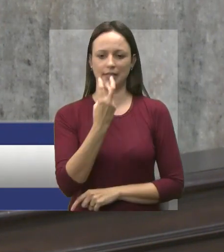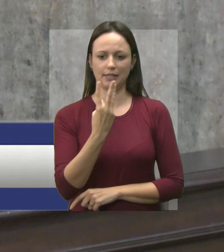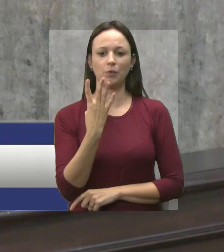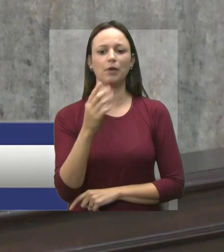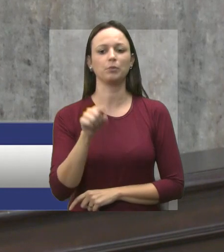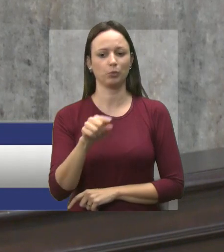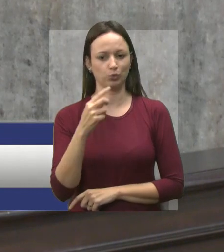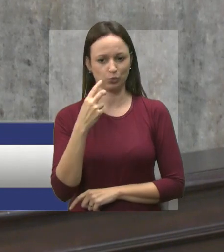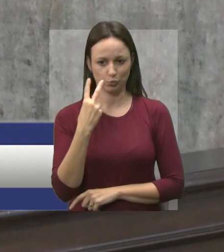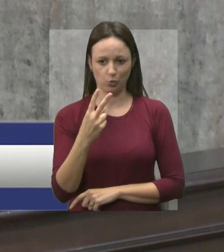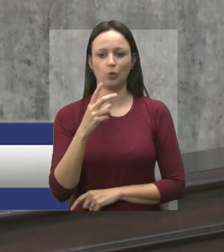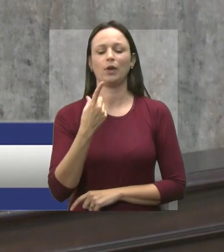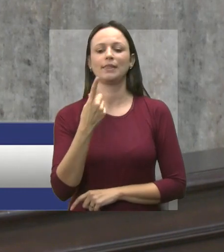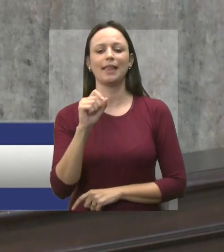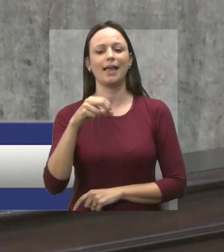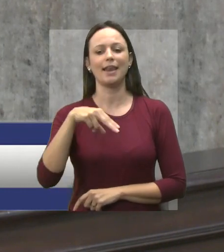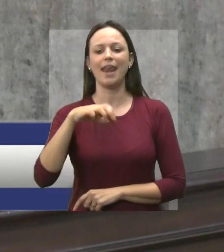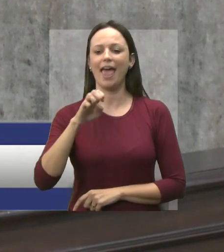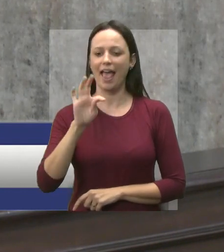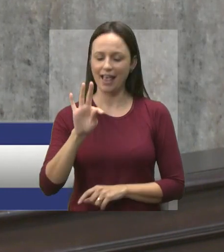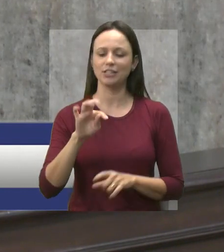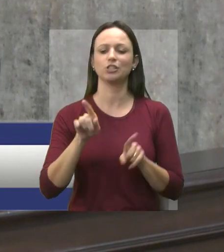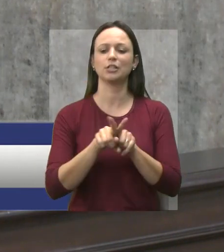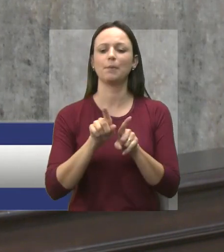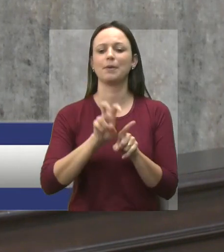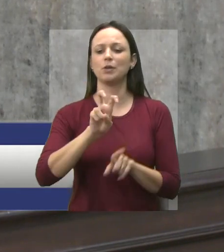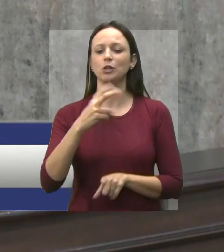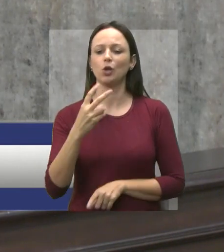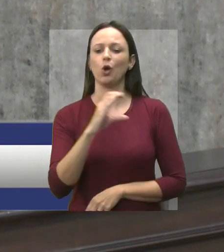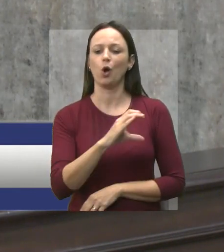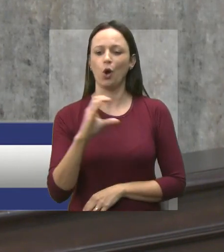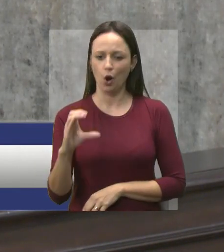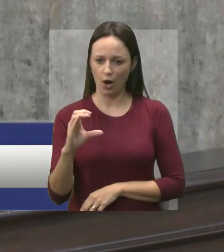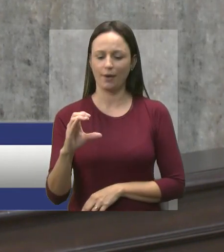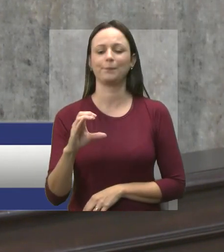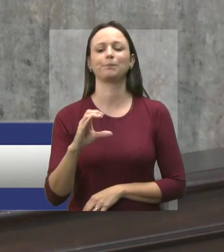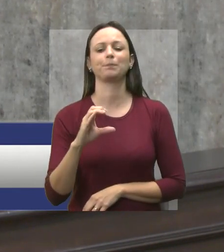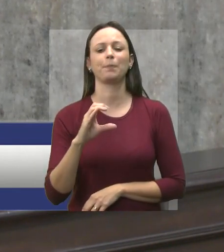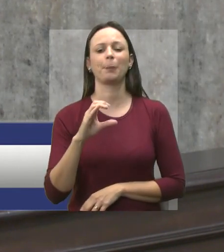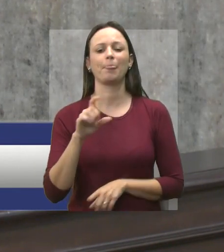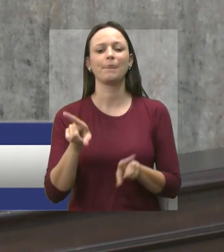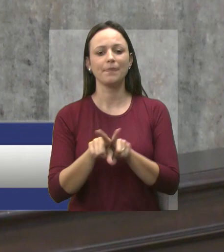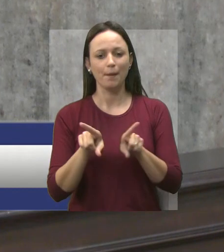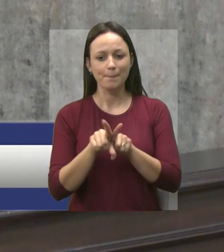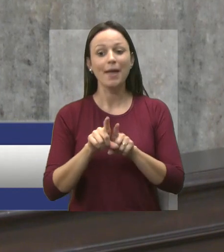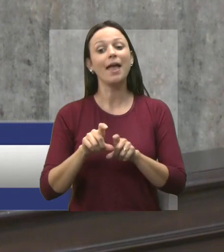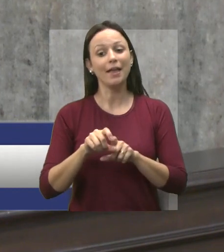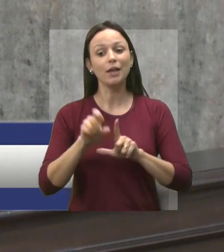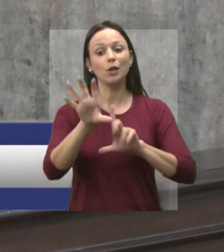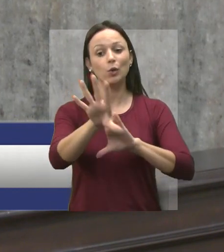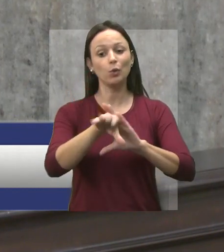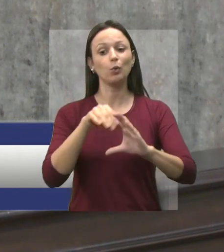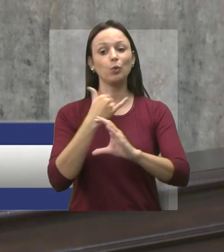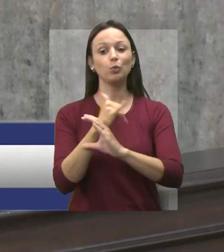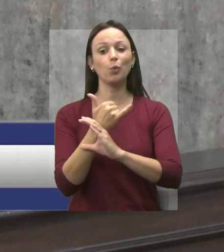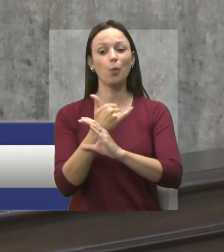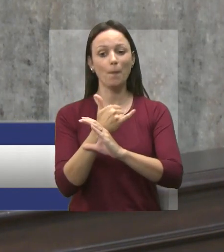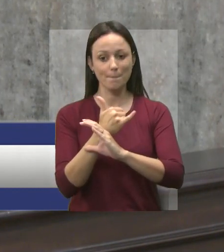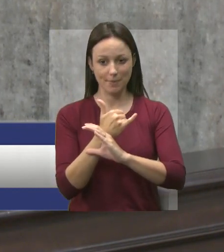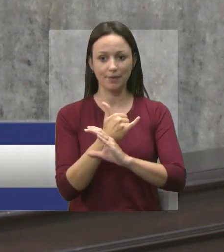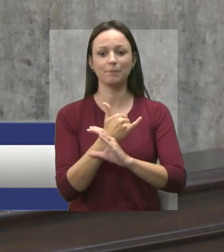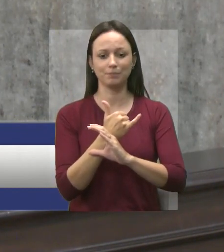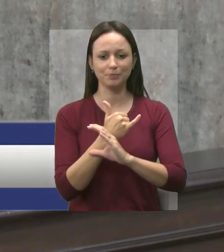aberto digital, o 10 da NET e o 52 da ConnectCore, e também estará disponível no nosso canal no YouTube. É só acessar